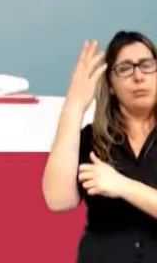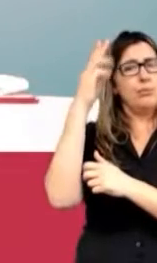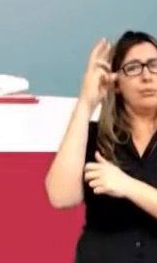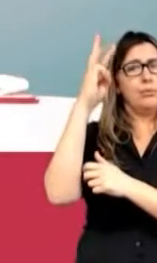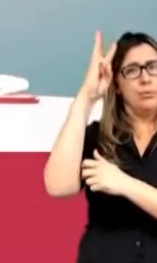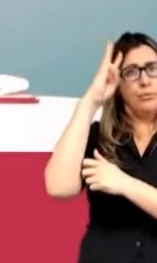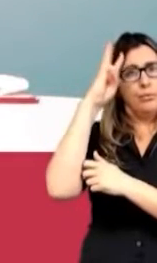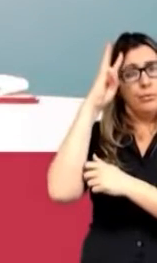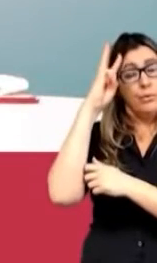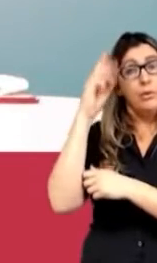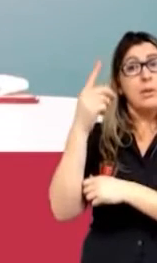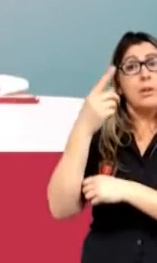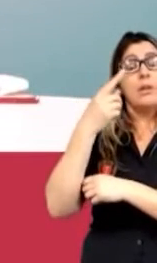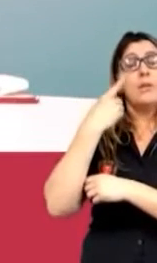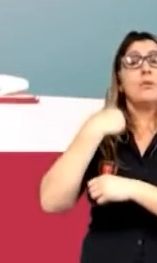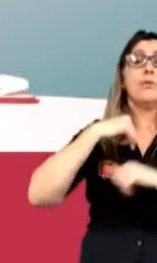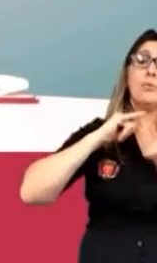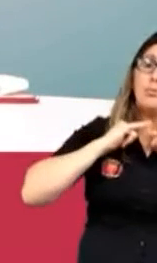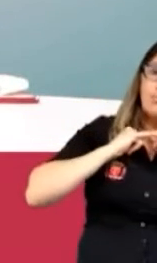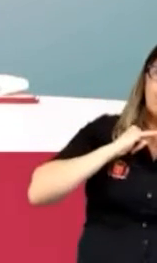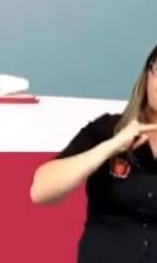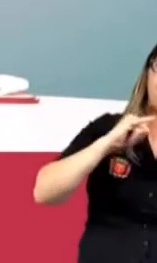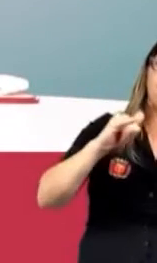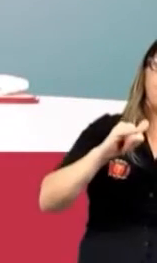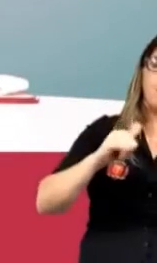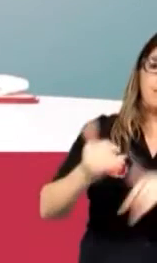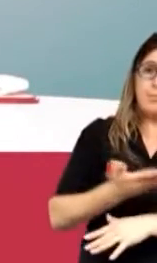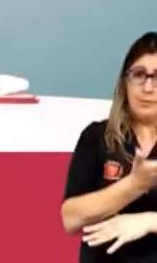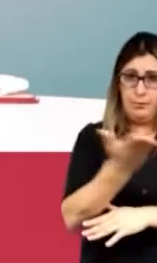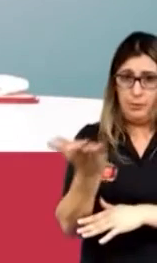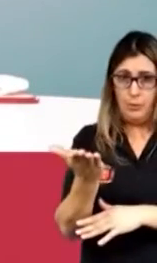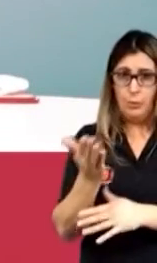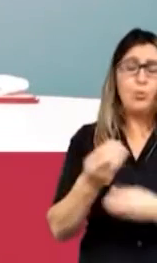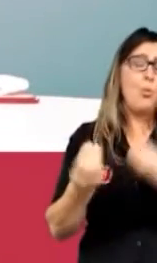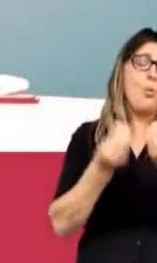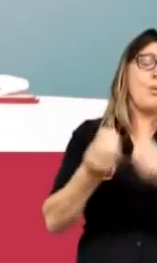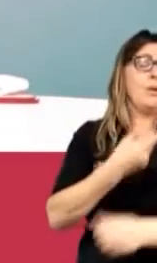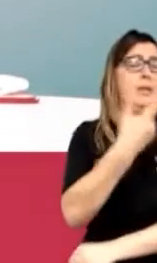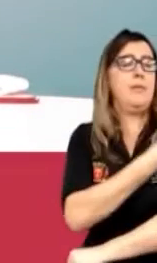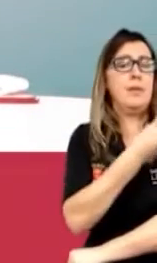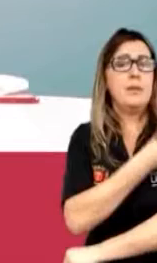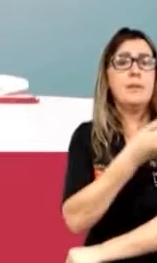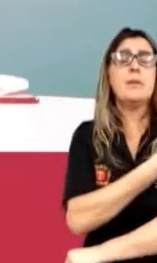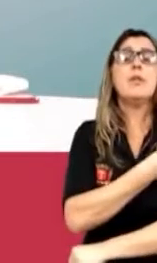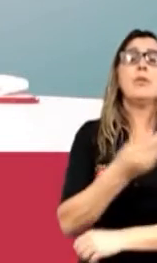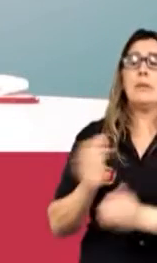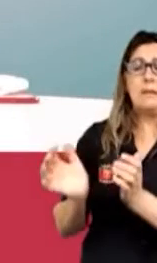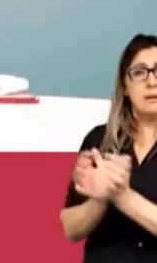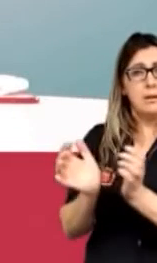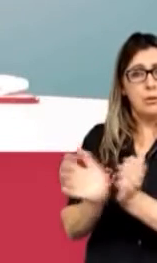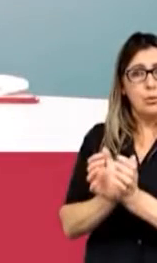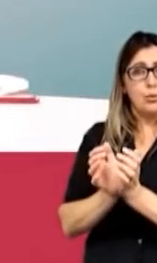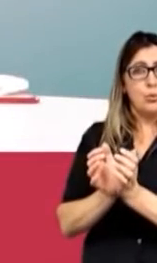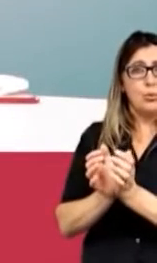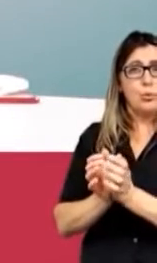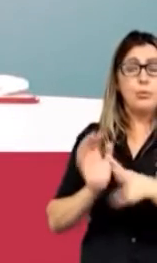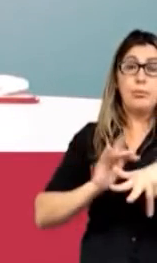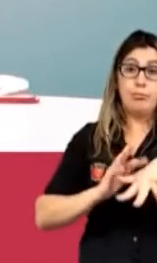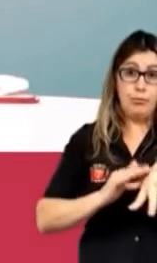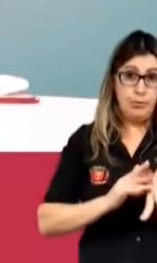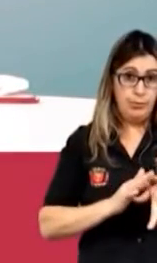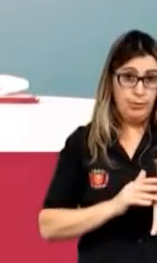terça-feira, a gente vai ter as informações de como a gente vai proceder à vacinação desse grupo